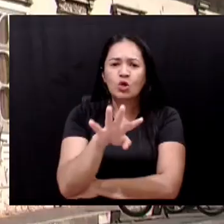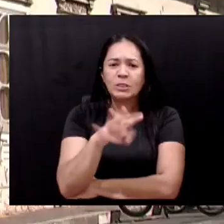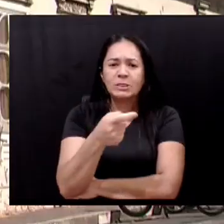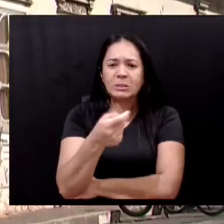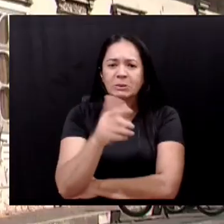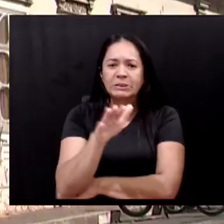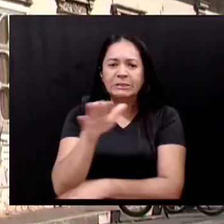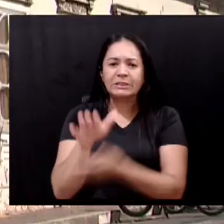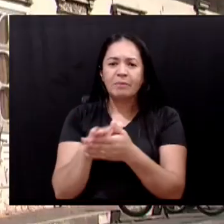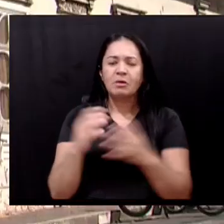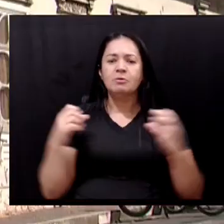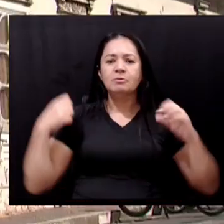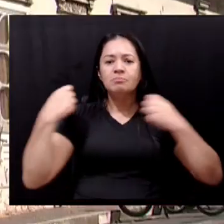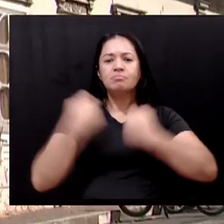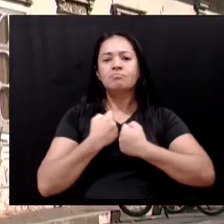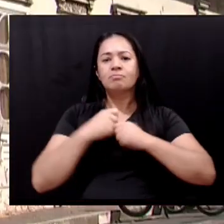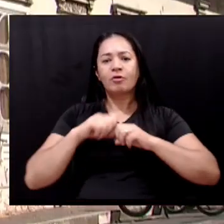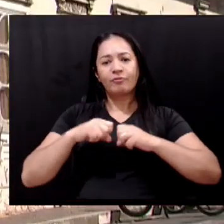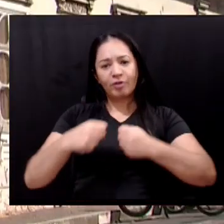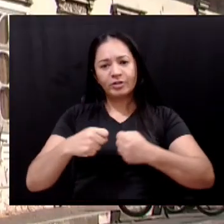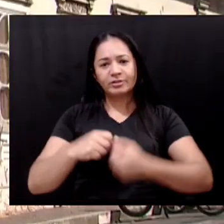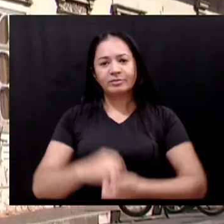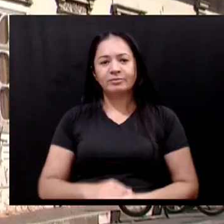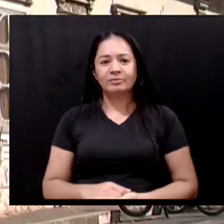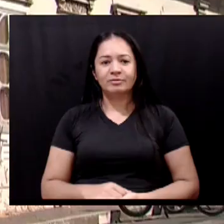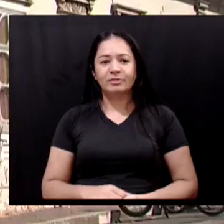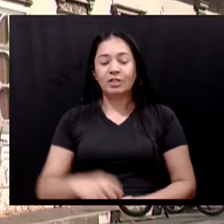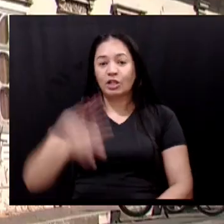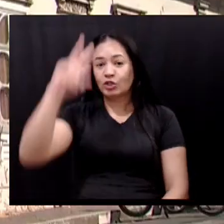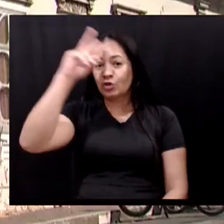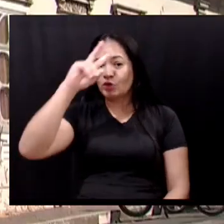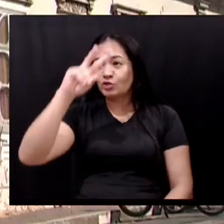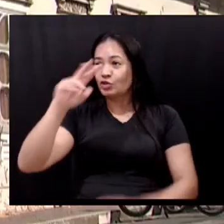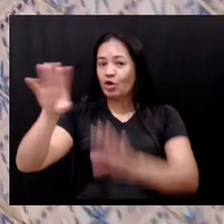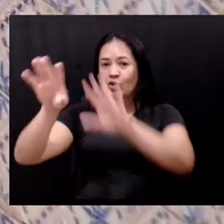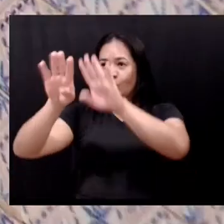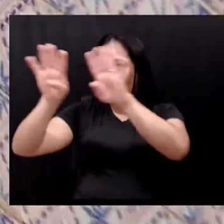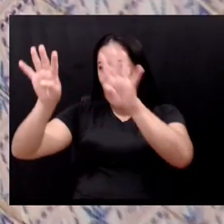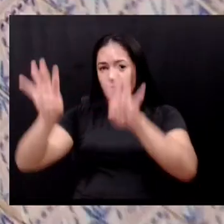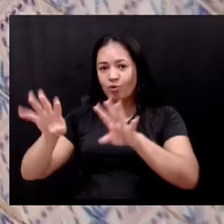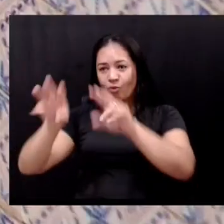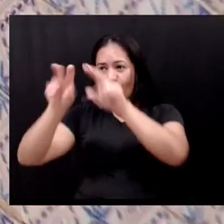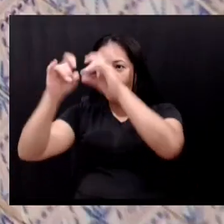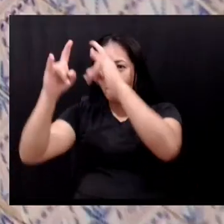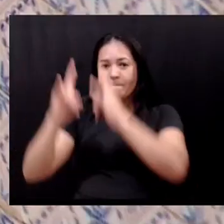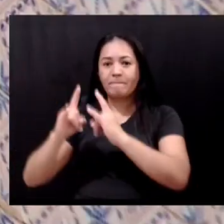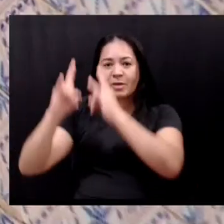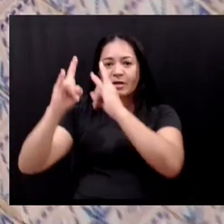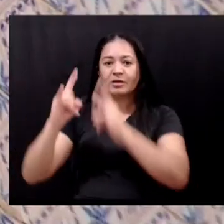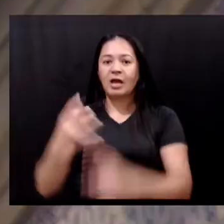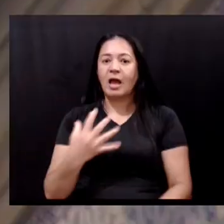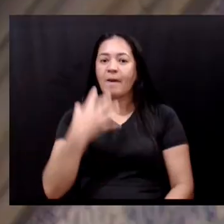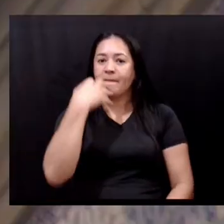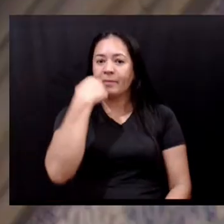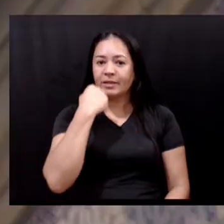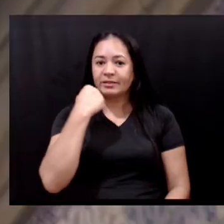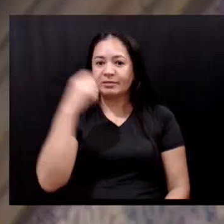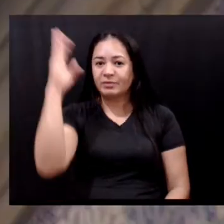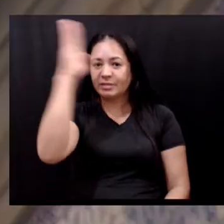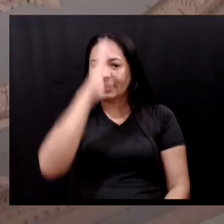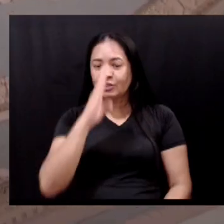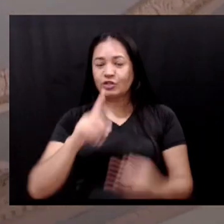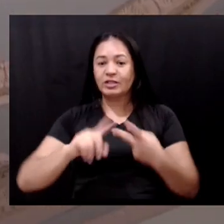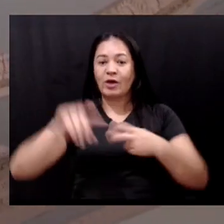museu. Instalado no histórico Palácio dos Azulejos, patrimônio nacional, estadual e municipal, tombado